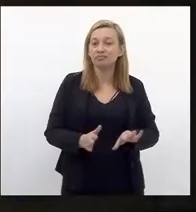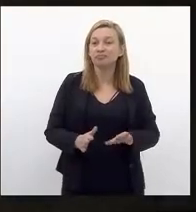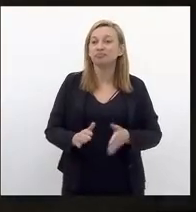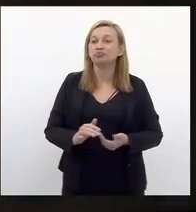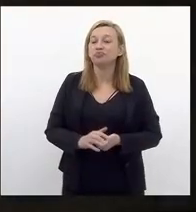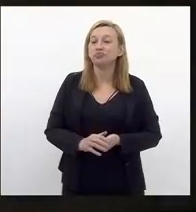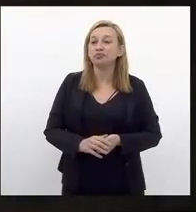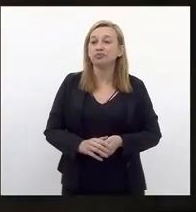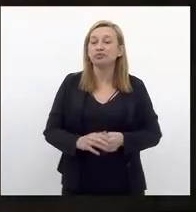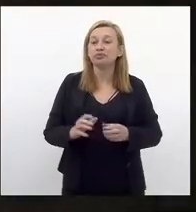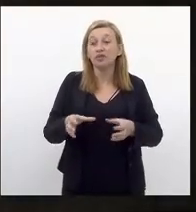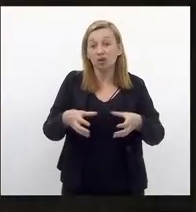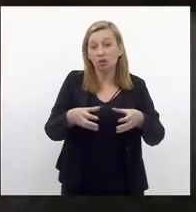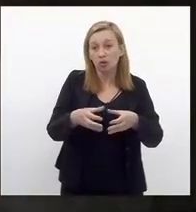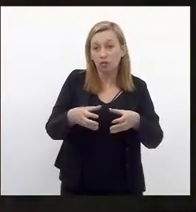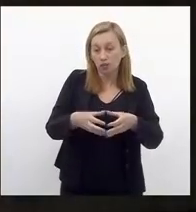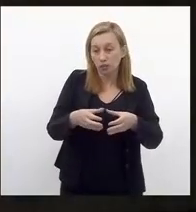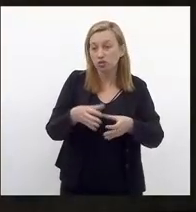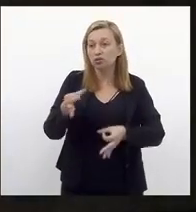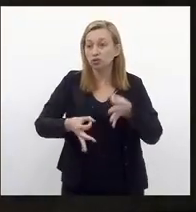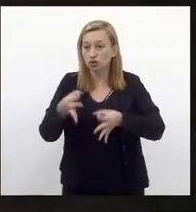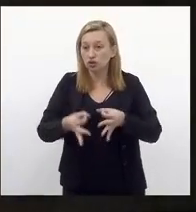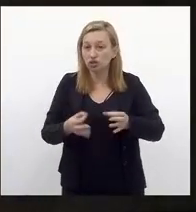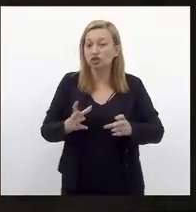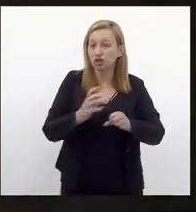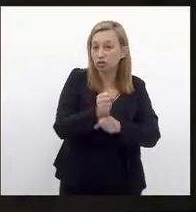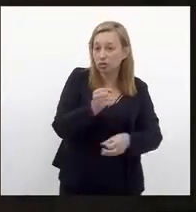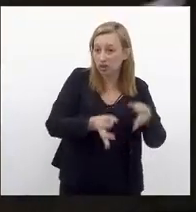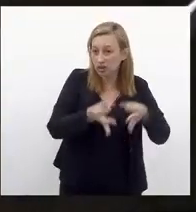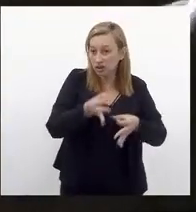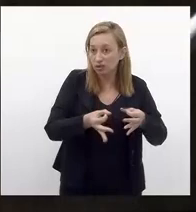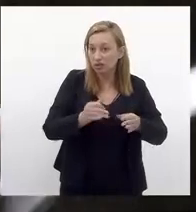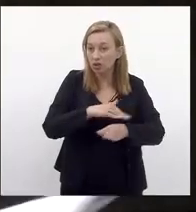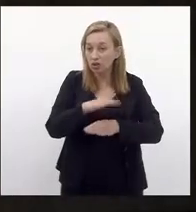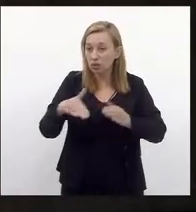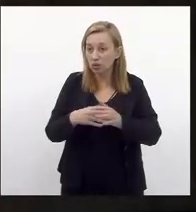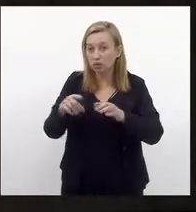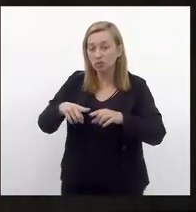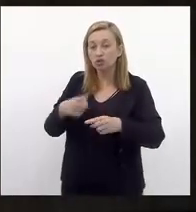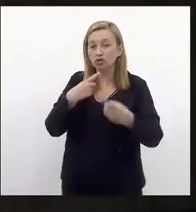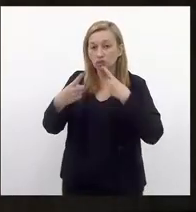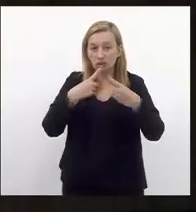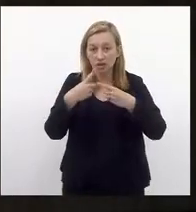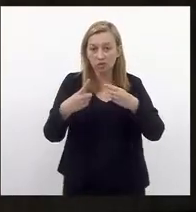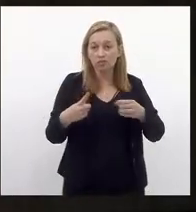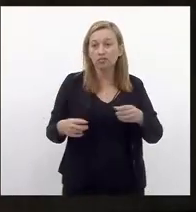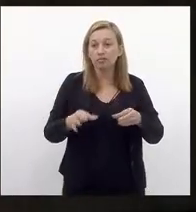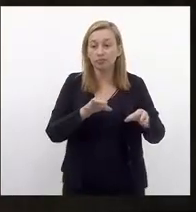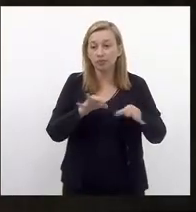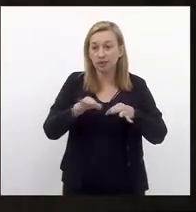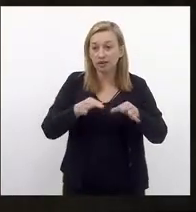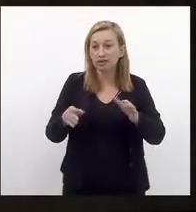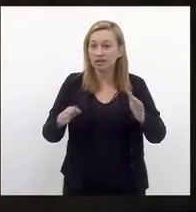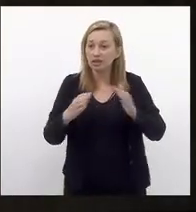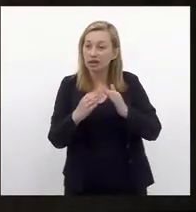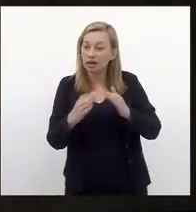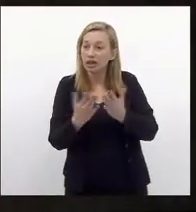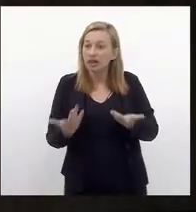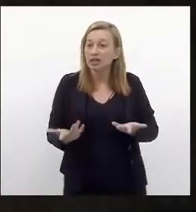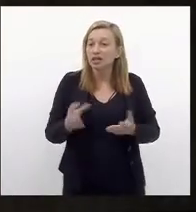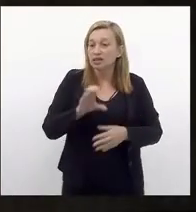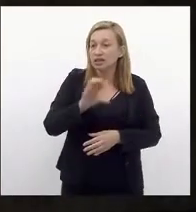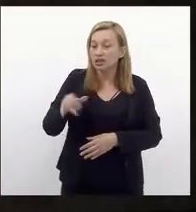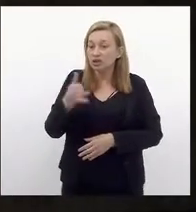pela comissão de concessão Justiça tributação e servidores públicos e todo o debate feito nesta casa e o